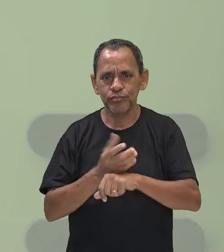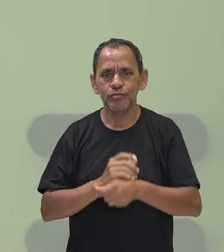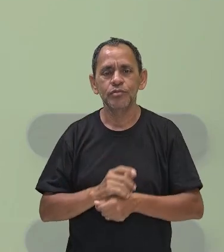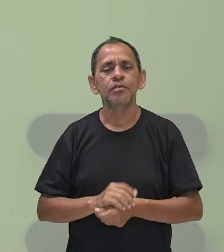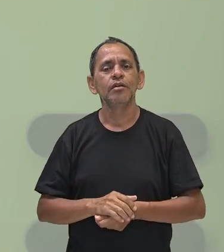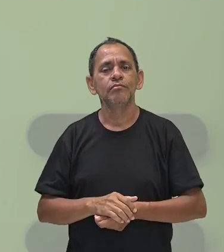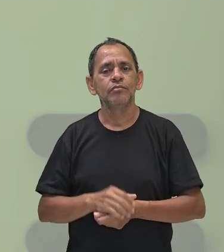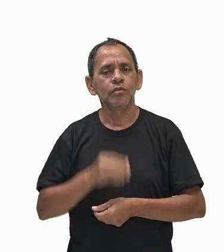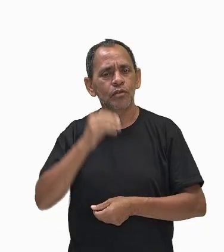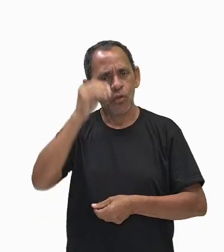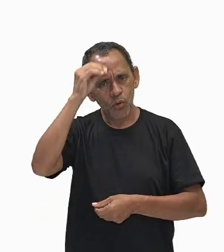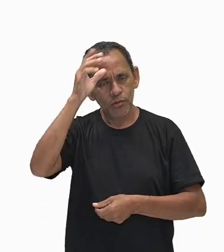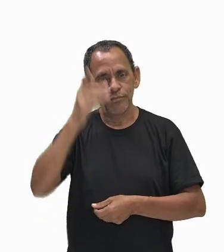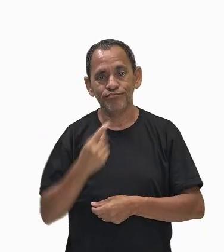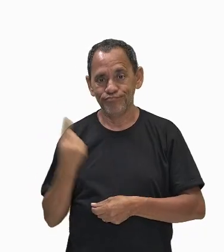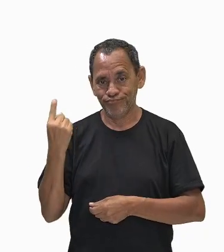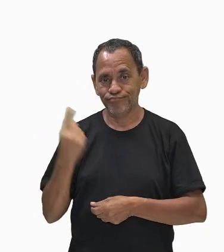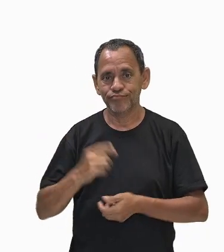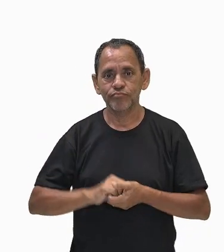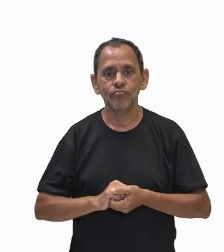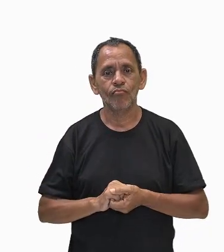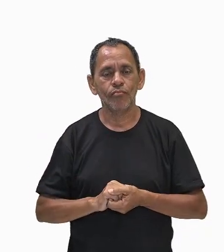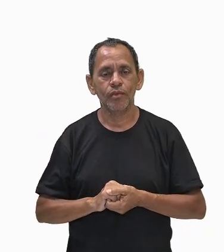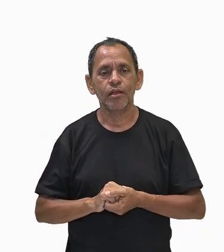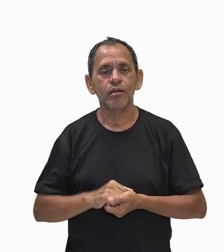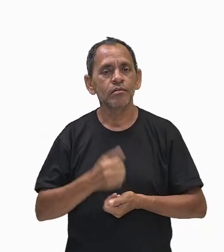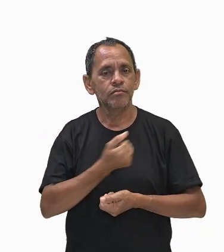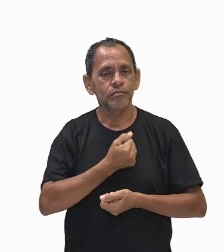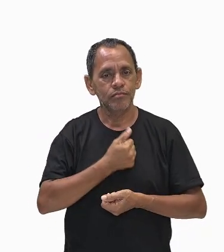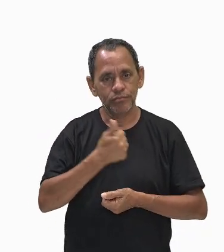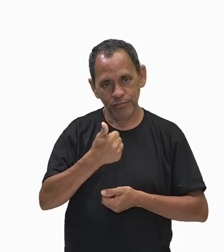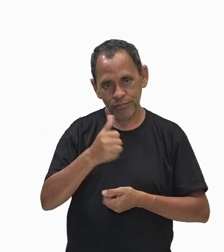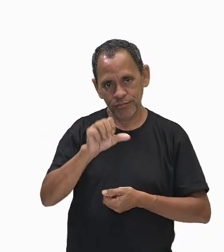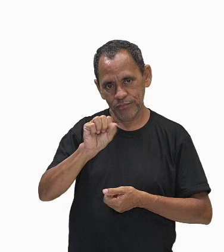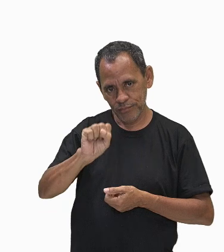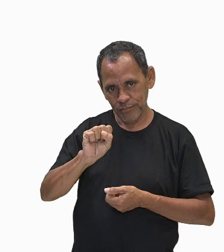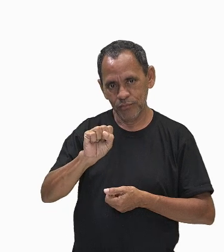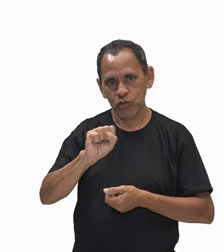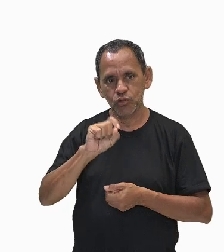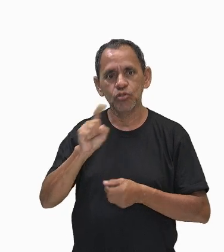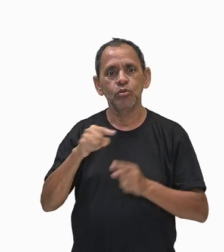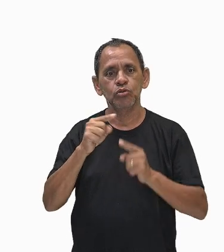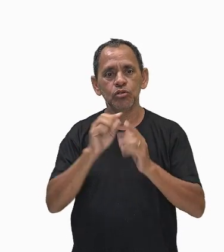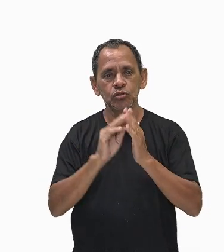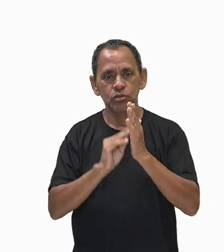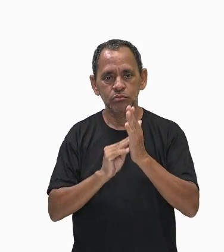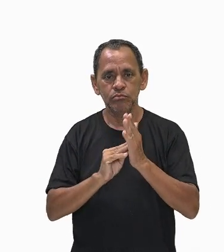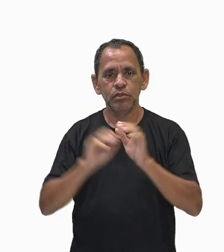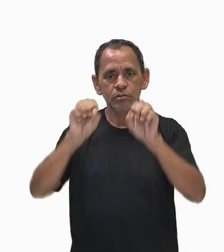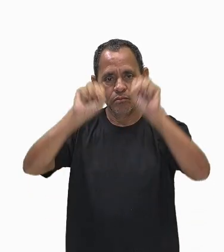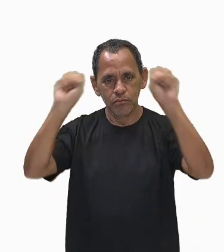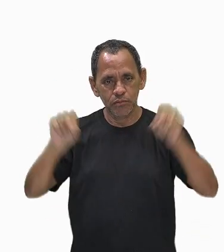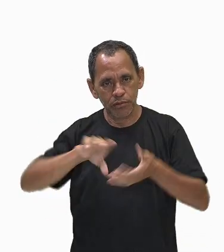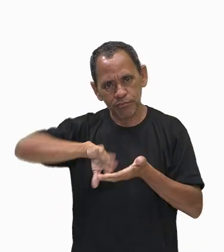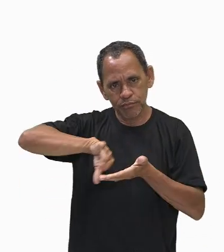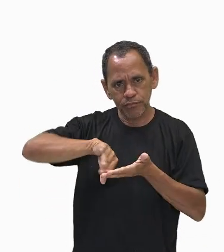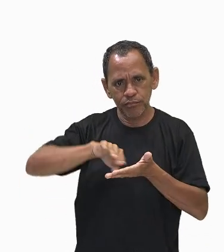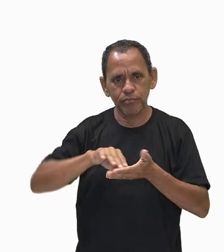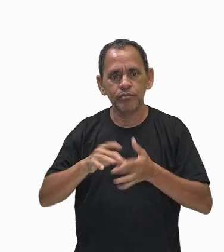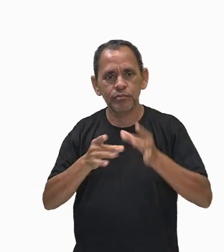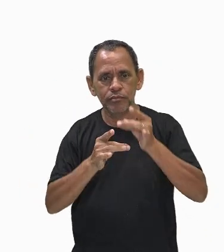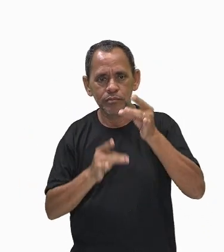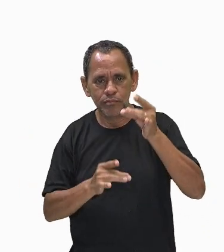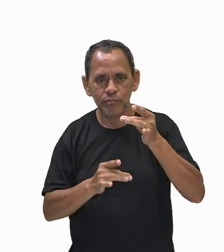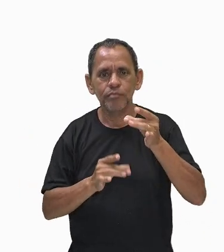a nossa aula de hoje. Aula número 18, Objeto de Conhecimento Sistema Excretor,